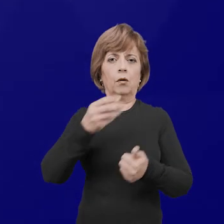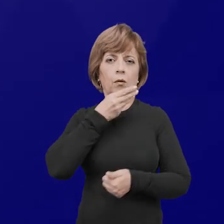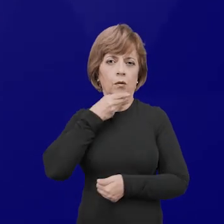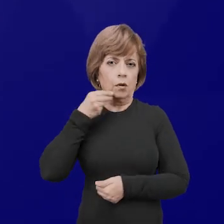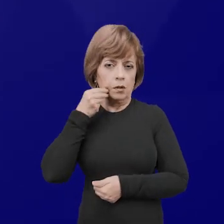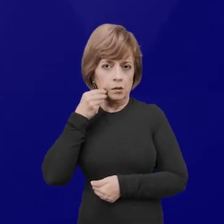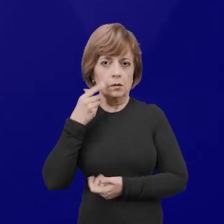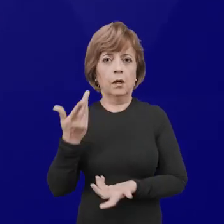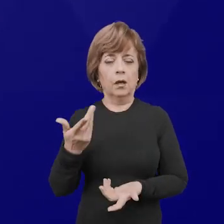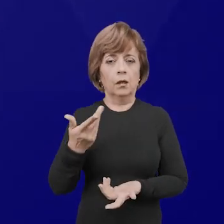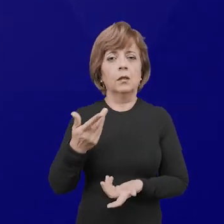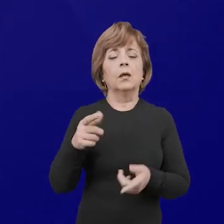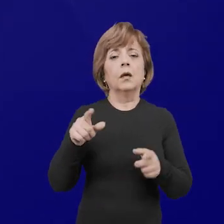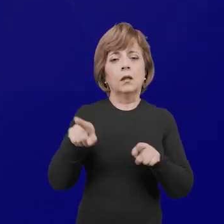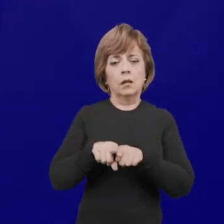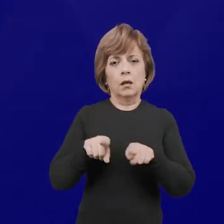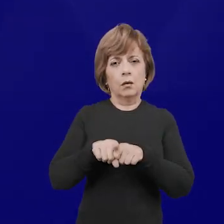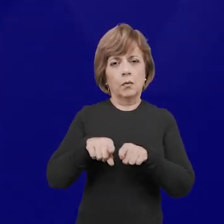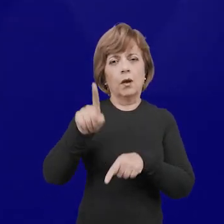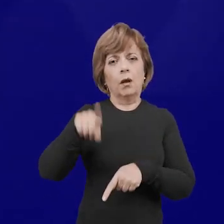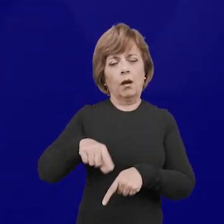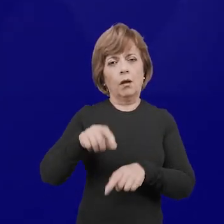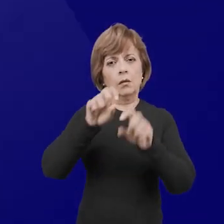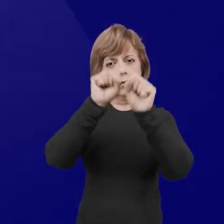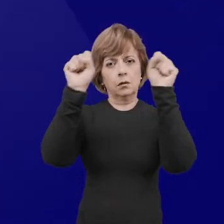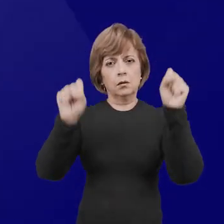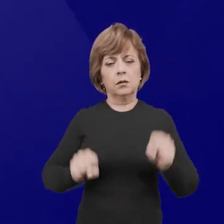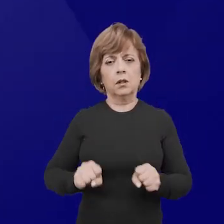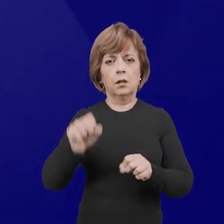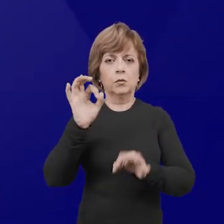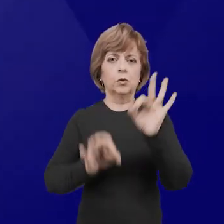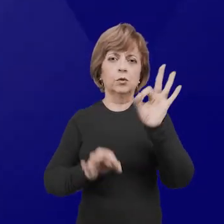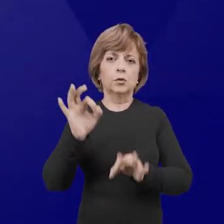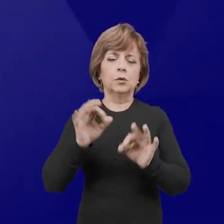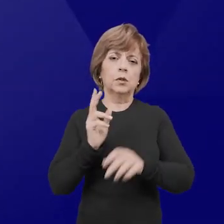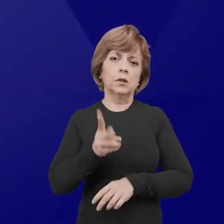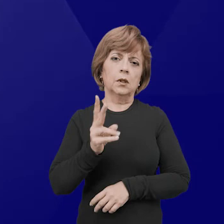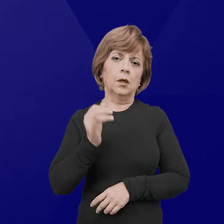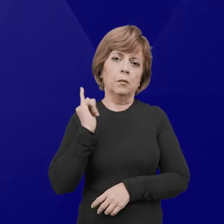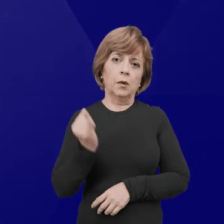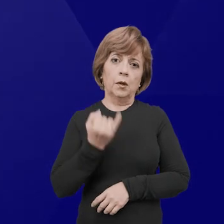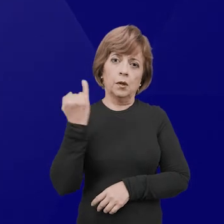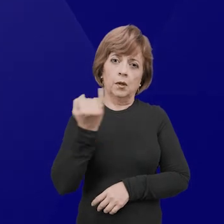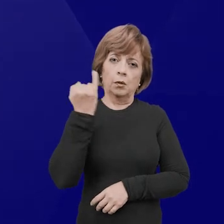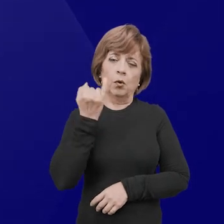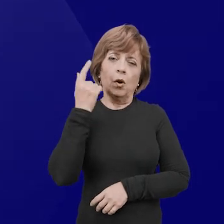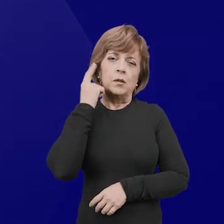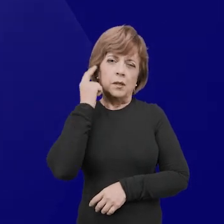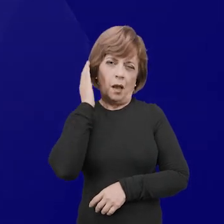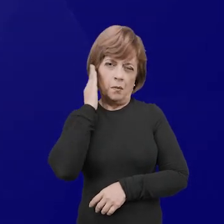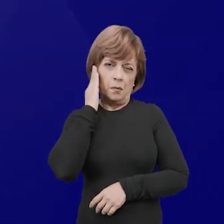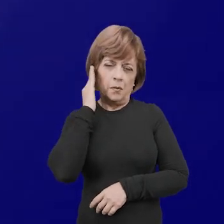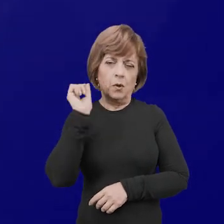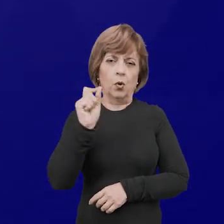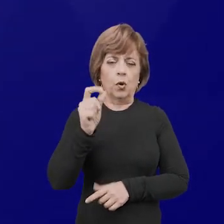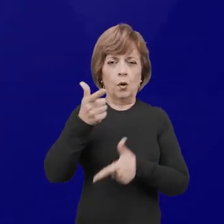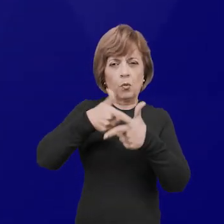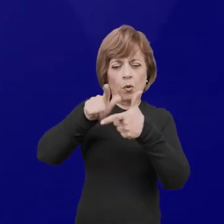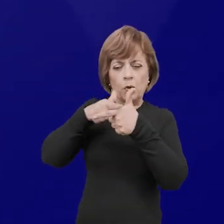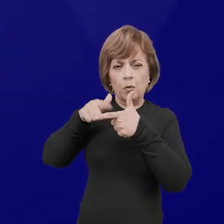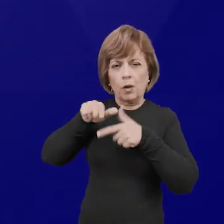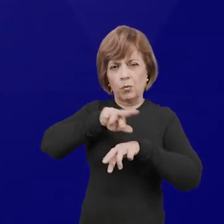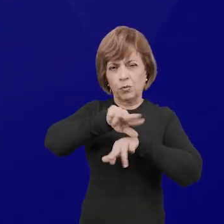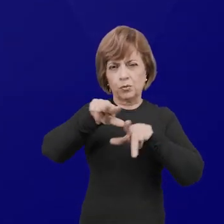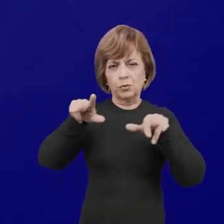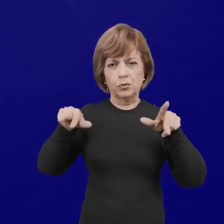também, claro, é um elemento fundamental dentro do sistema de justiça. É sempre importante ter em mente que vários dos problemas que afligem o Rio de